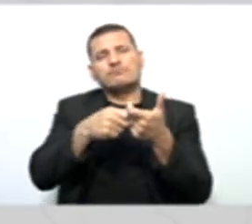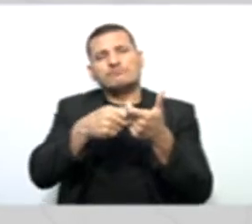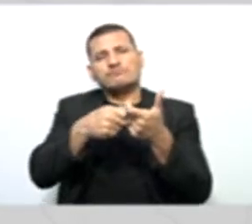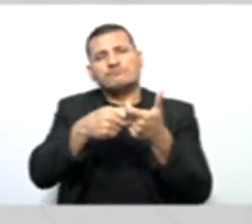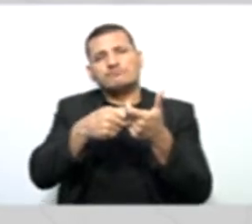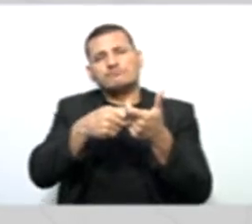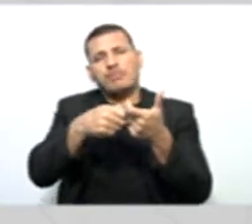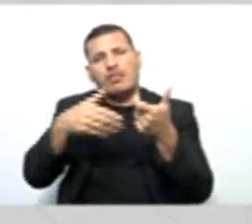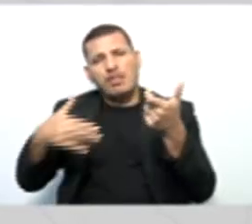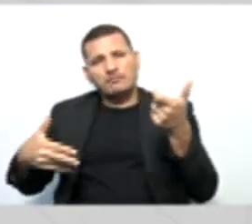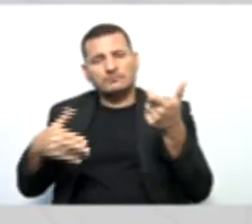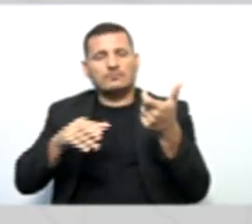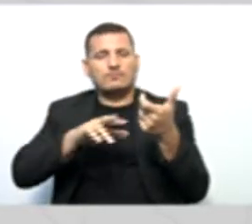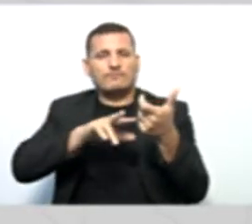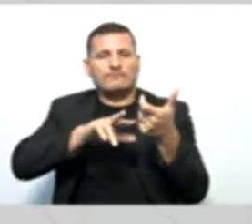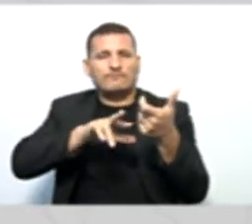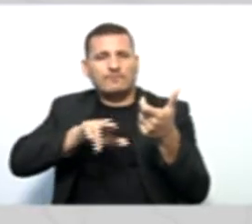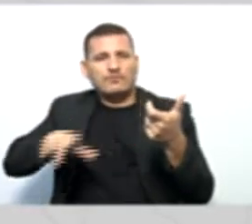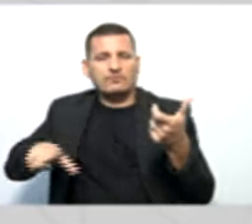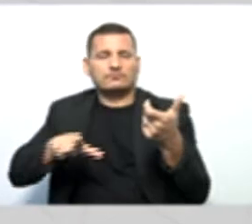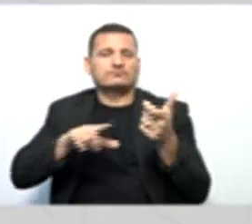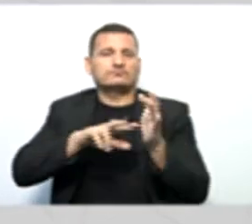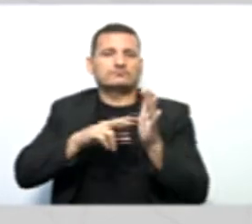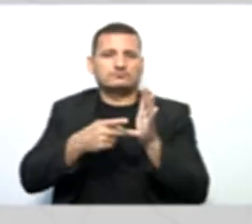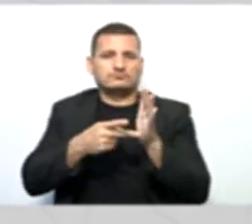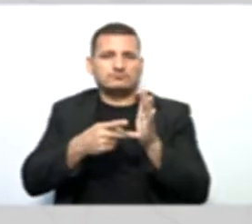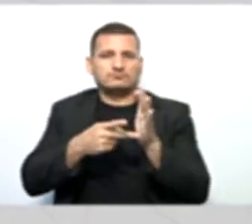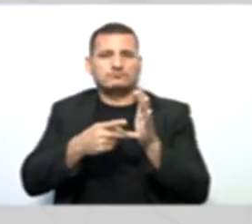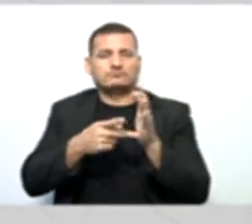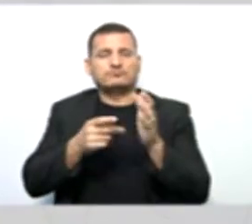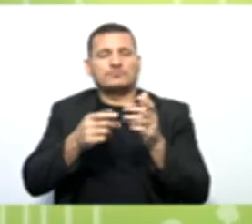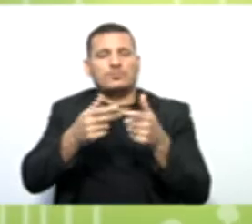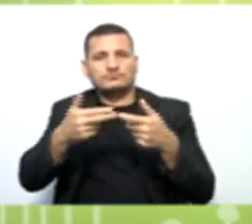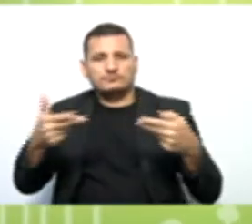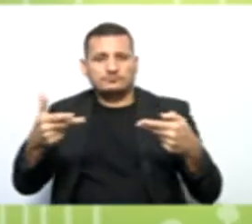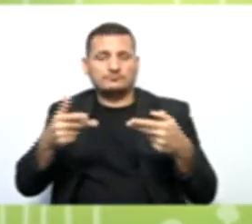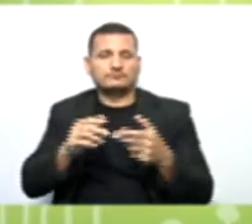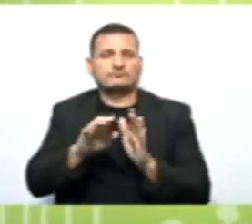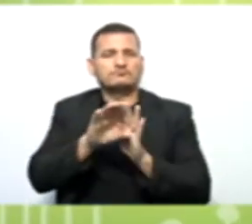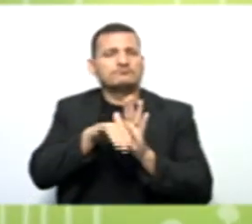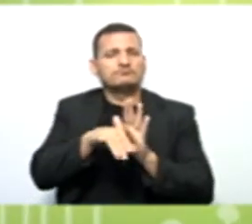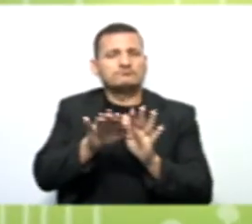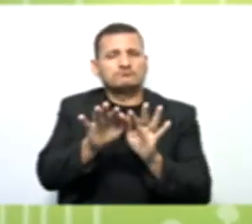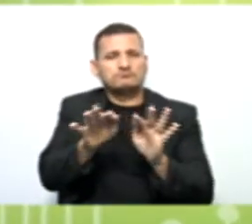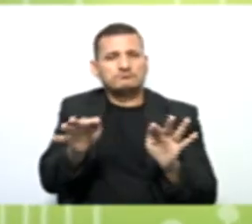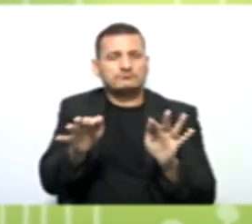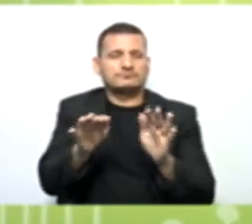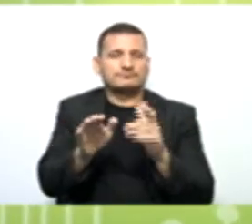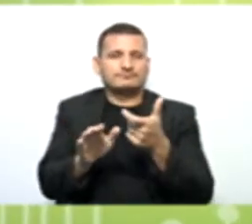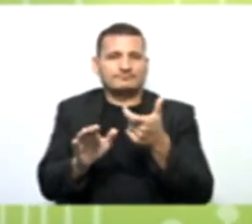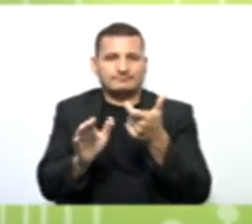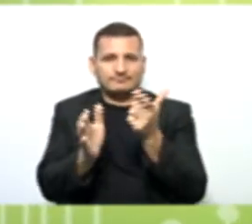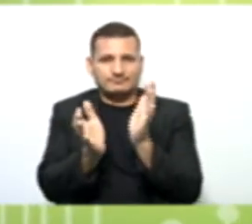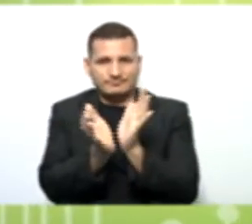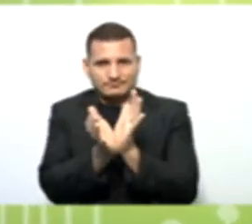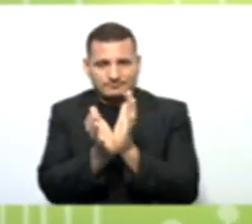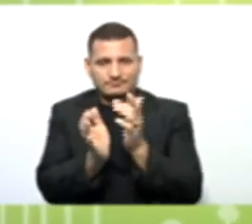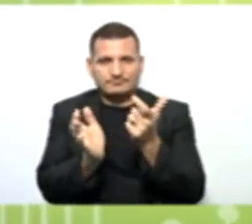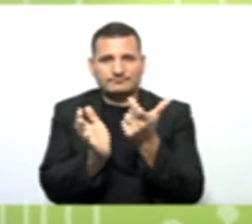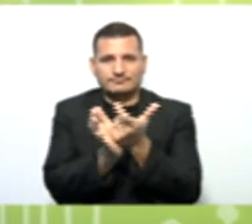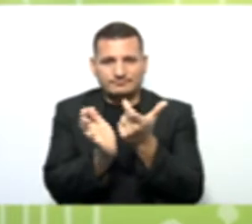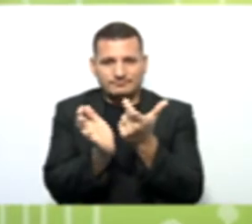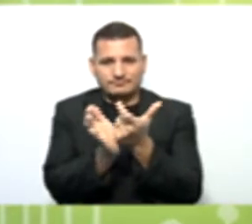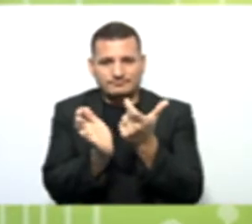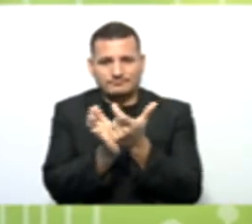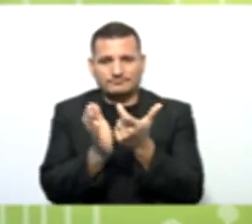diferentes forem desejados. Então, conceito bem simples de classe, ok? Nós vimos isso aqui na última aula, fizemos uma